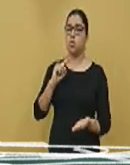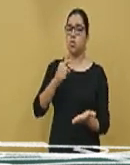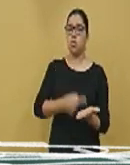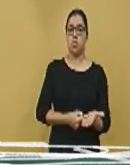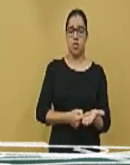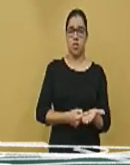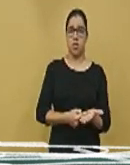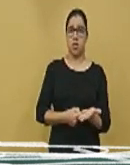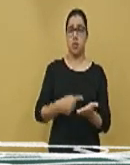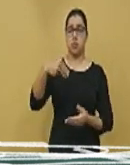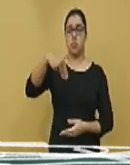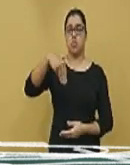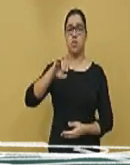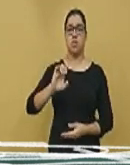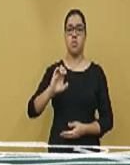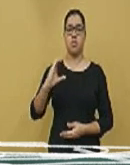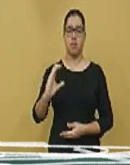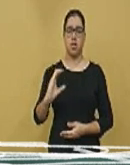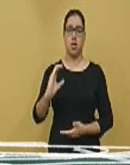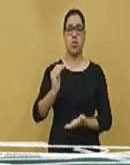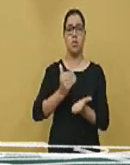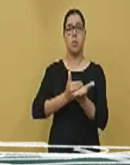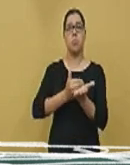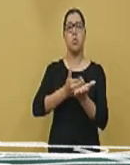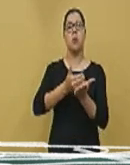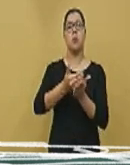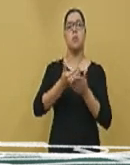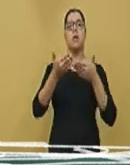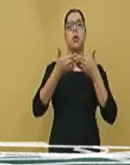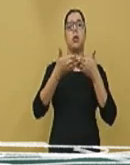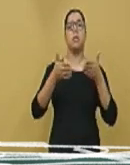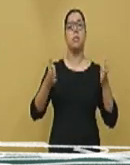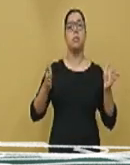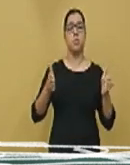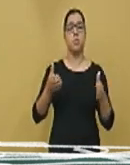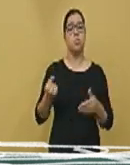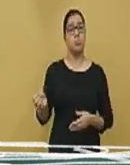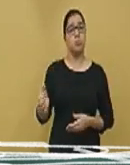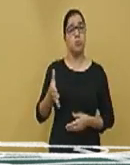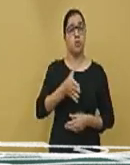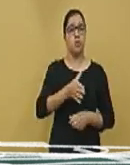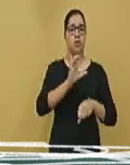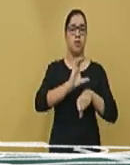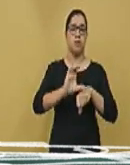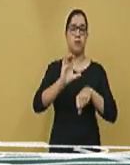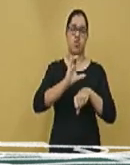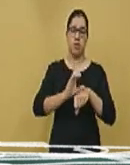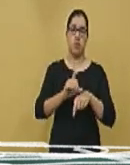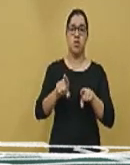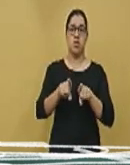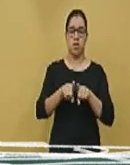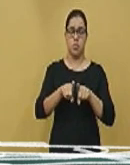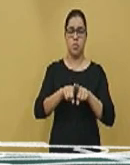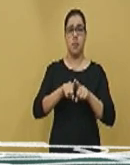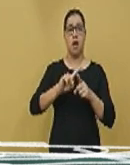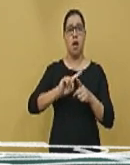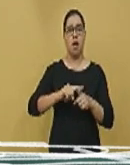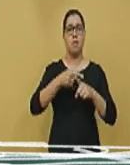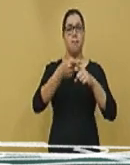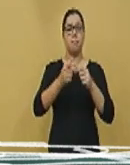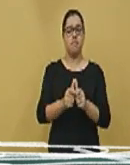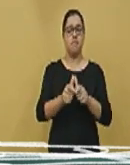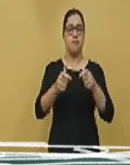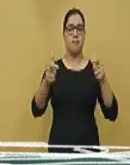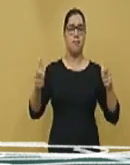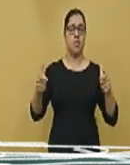assumiu conosco quando nós abrimos os novos cursos e ampliamos as vagas do curso de medicina. Nós